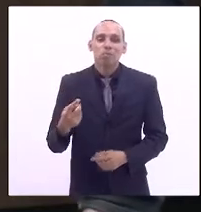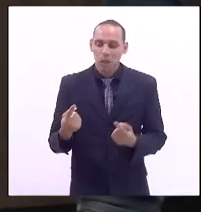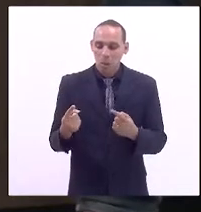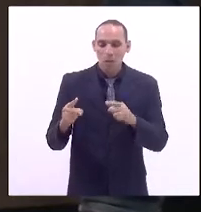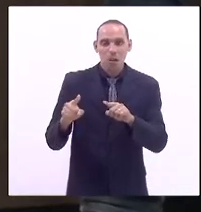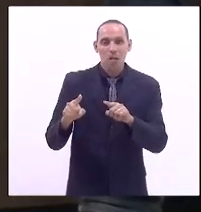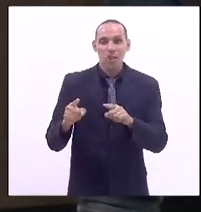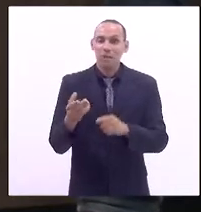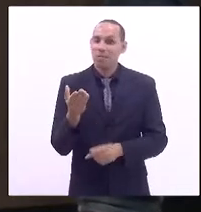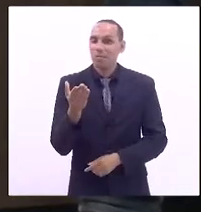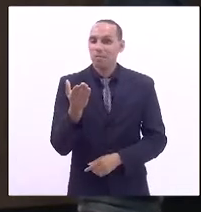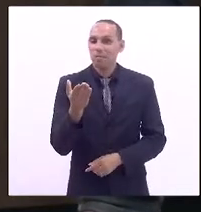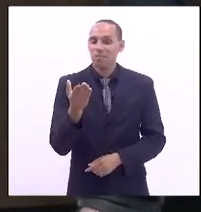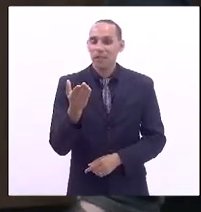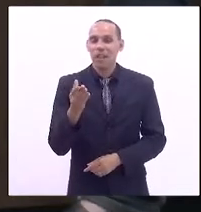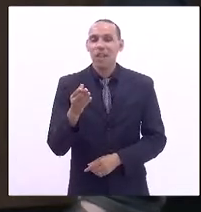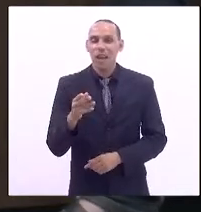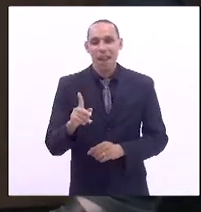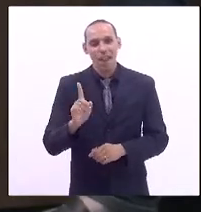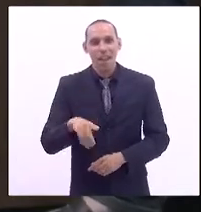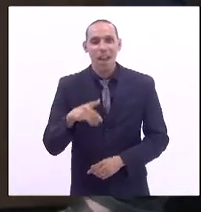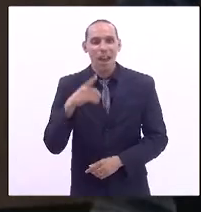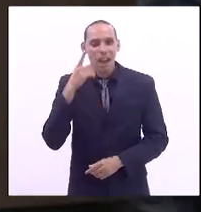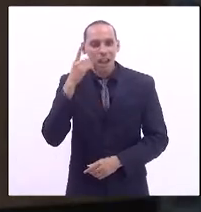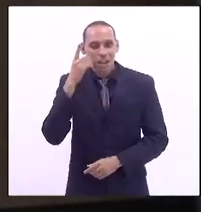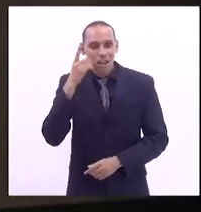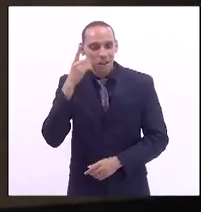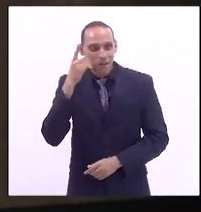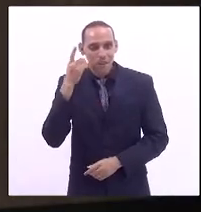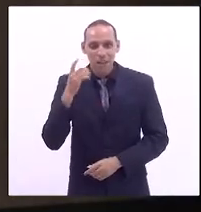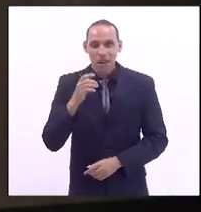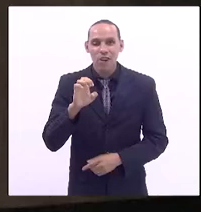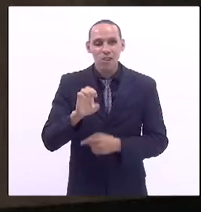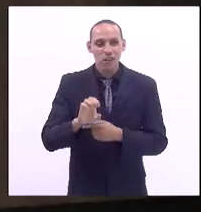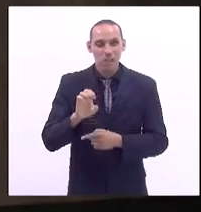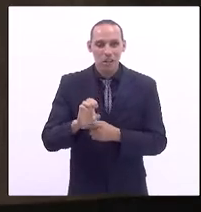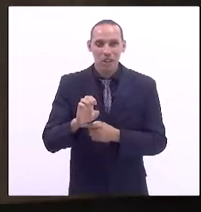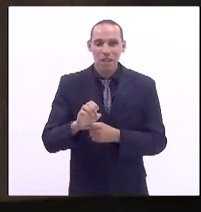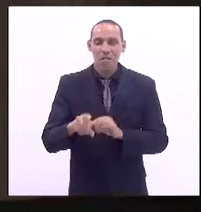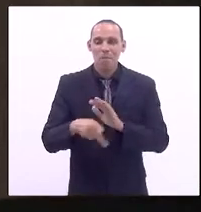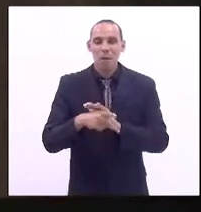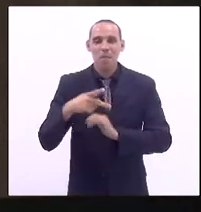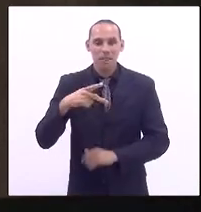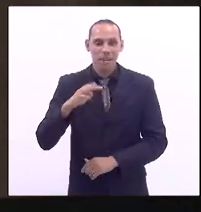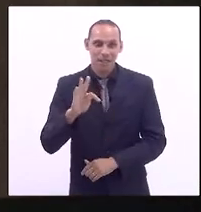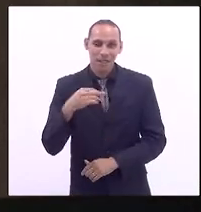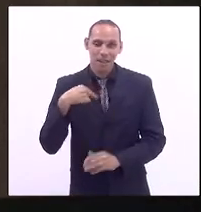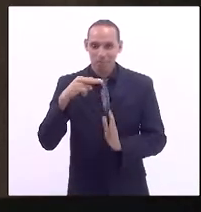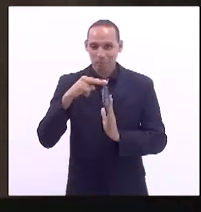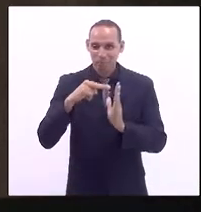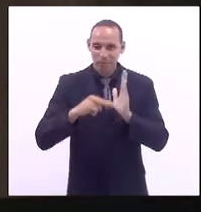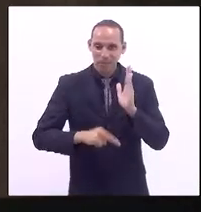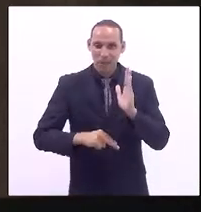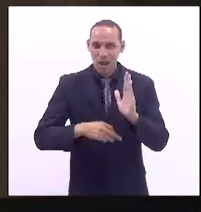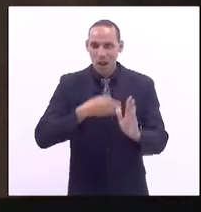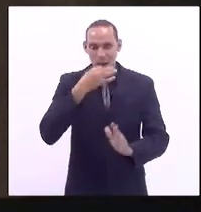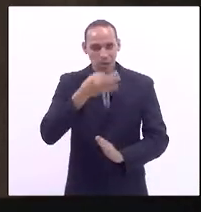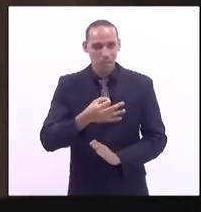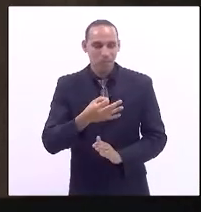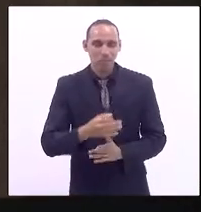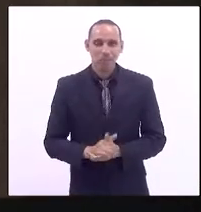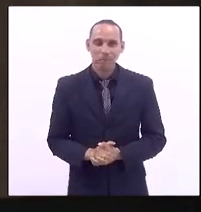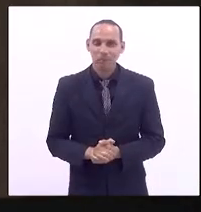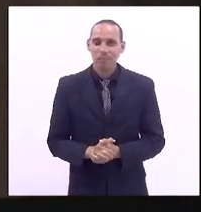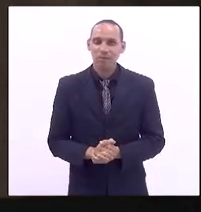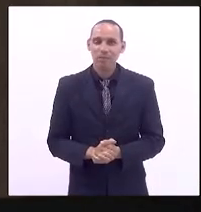visto vossa excelência se a deputado estadual pelo partido dos trabalhadores eu vou ler aqui um parecer